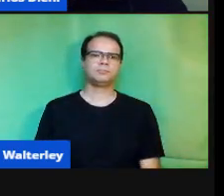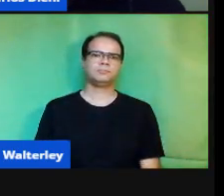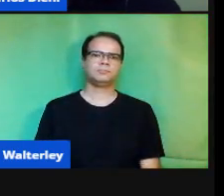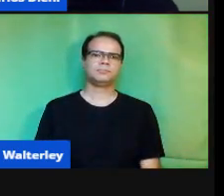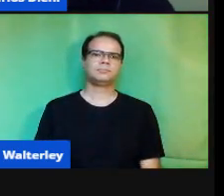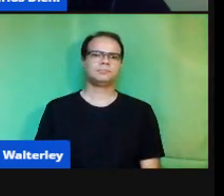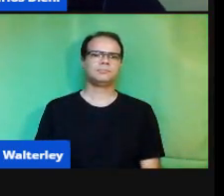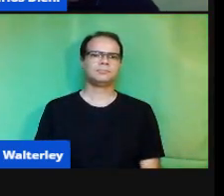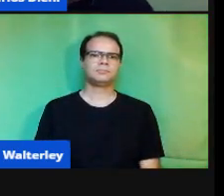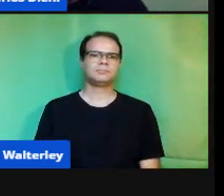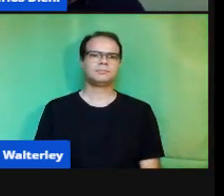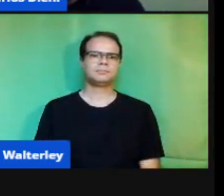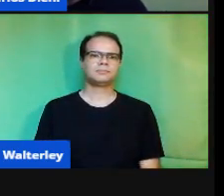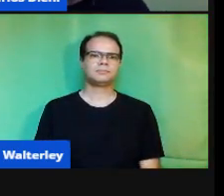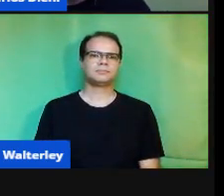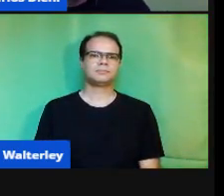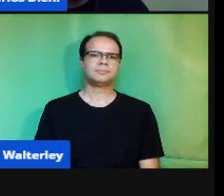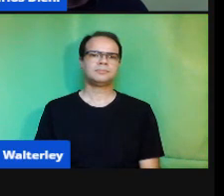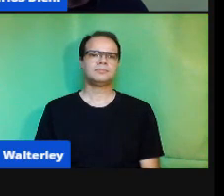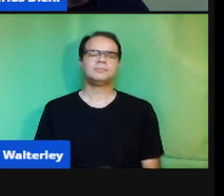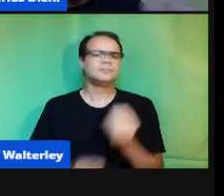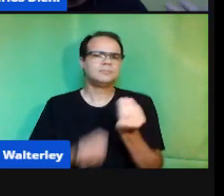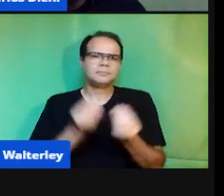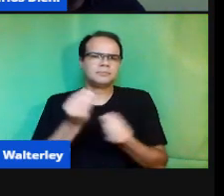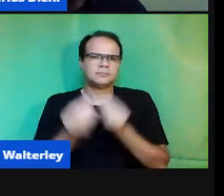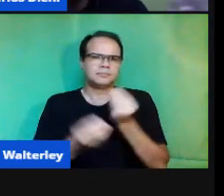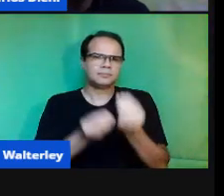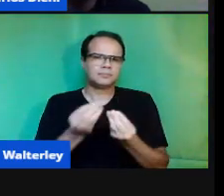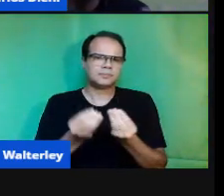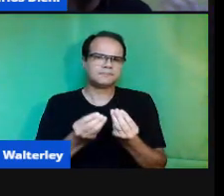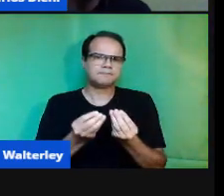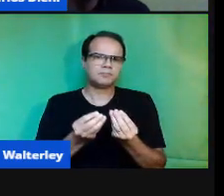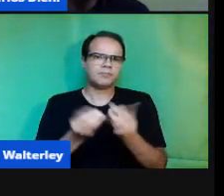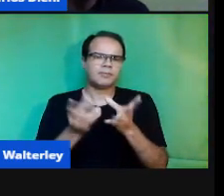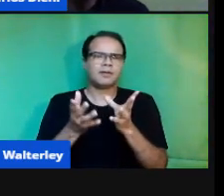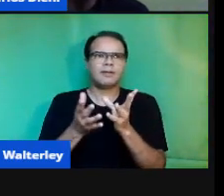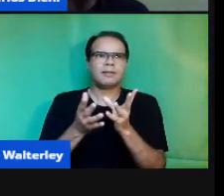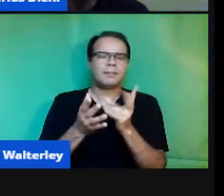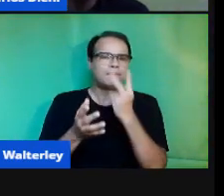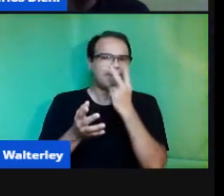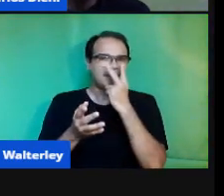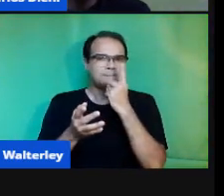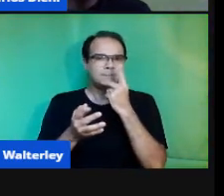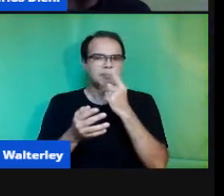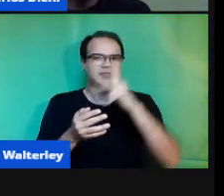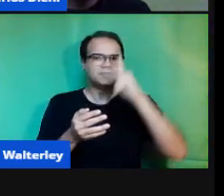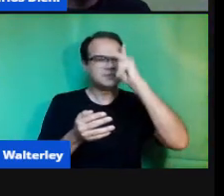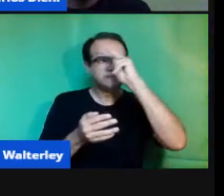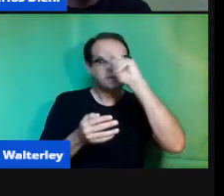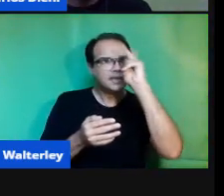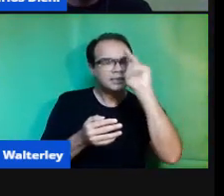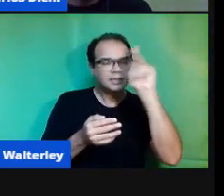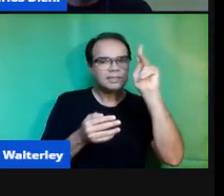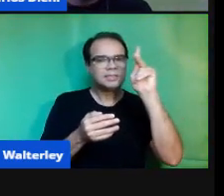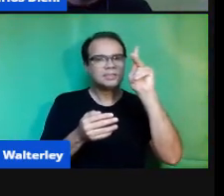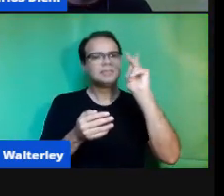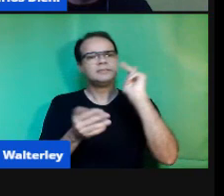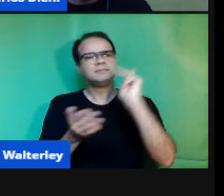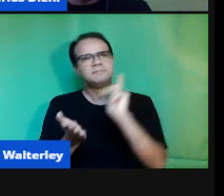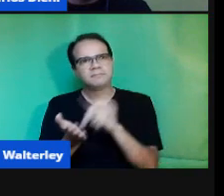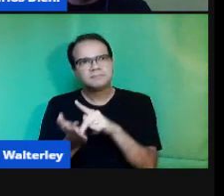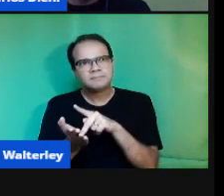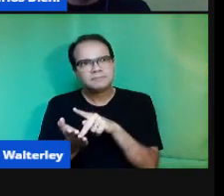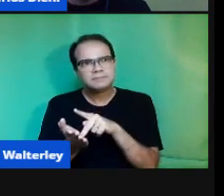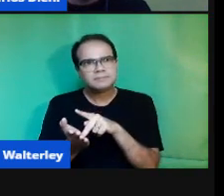ele é um tipo de documentário que ele trabalha com a representação da realidade feita pelo filme. Ele propõe